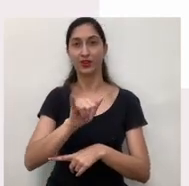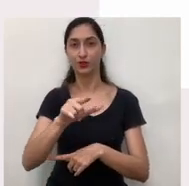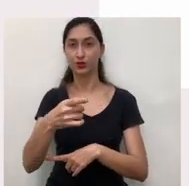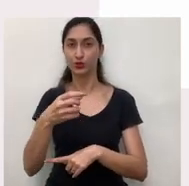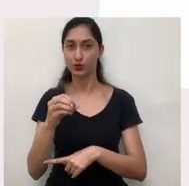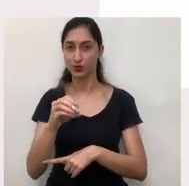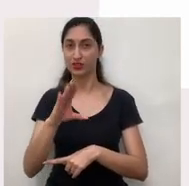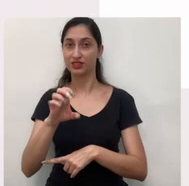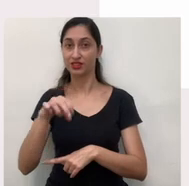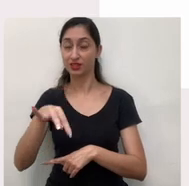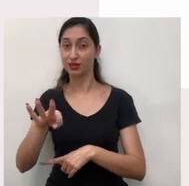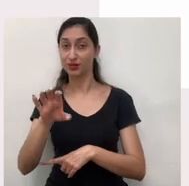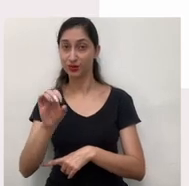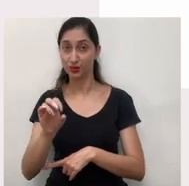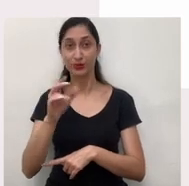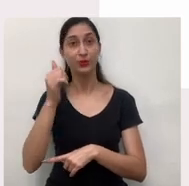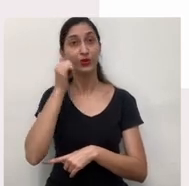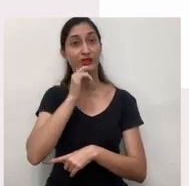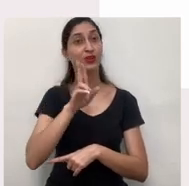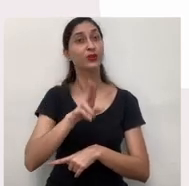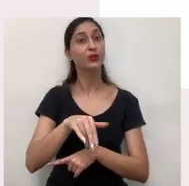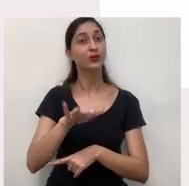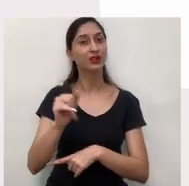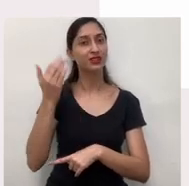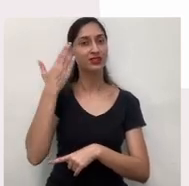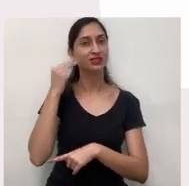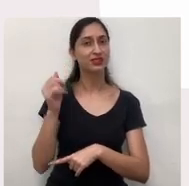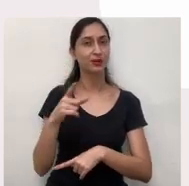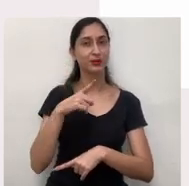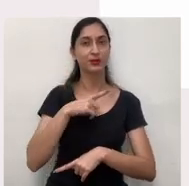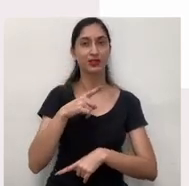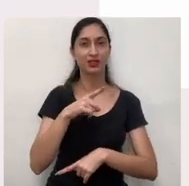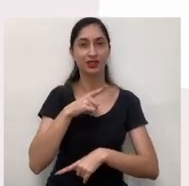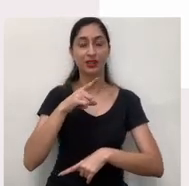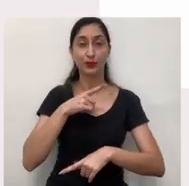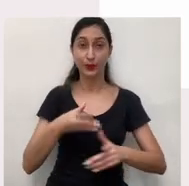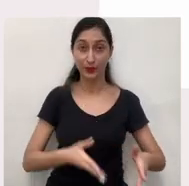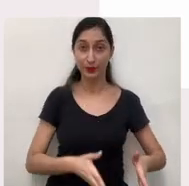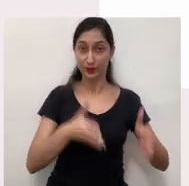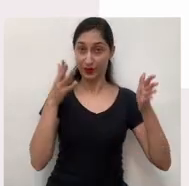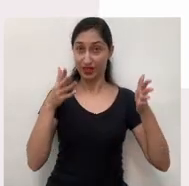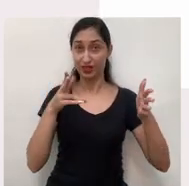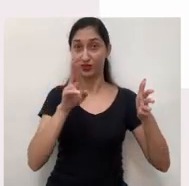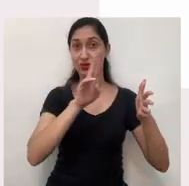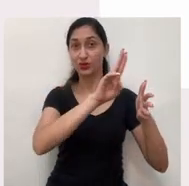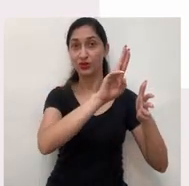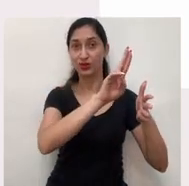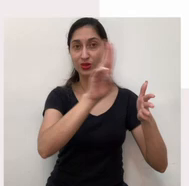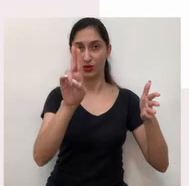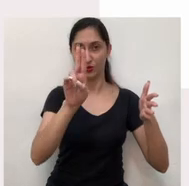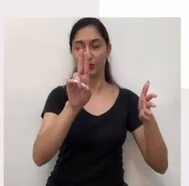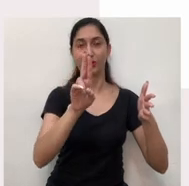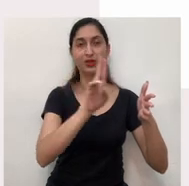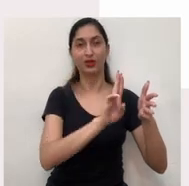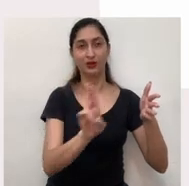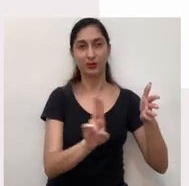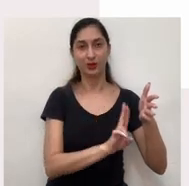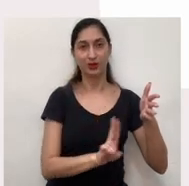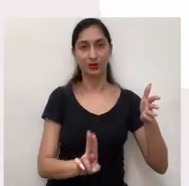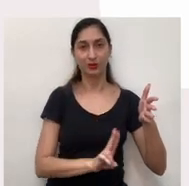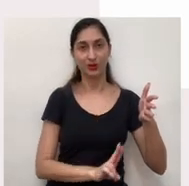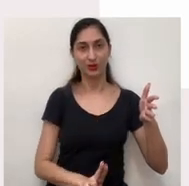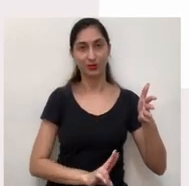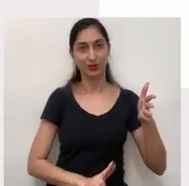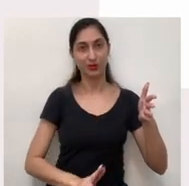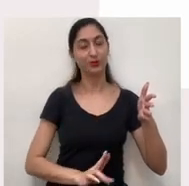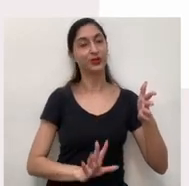que, em Belo Horizonte, há um pequeno prédio com seu nome em todas as janelas. Bom, e por aí vai, até